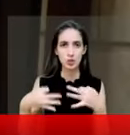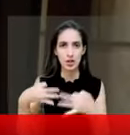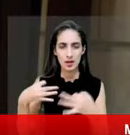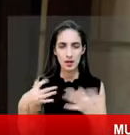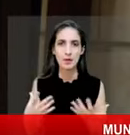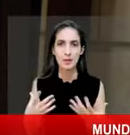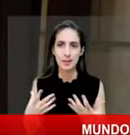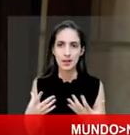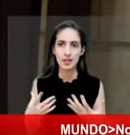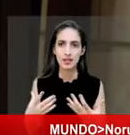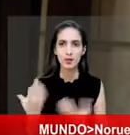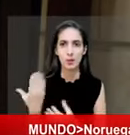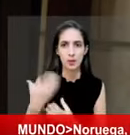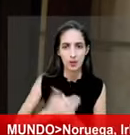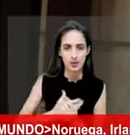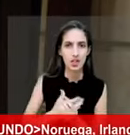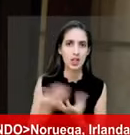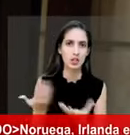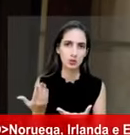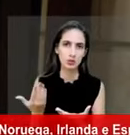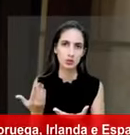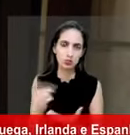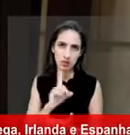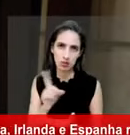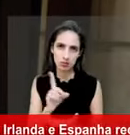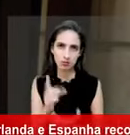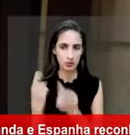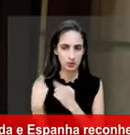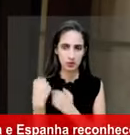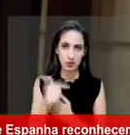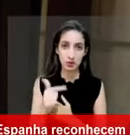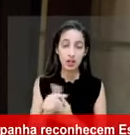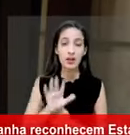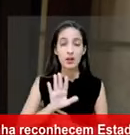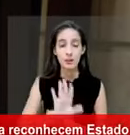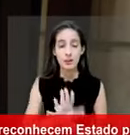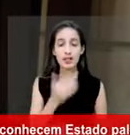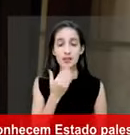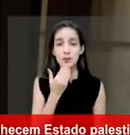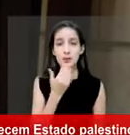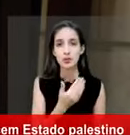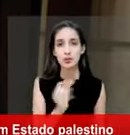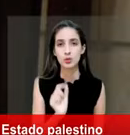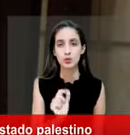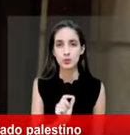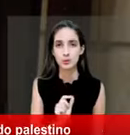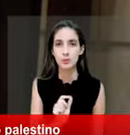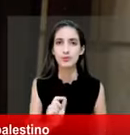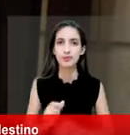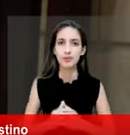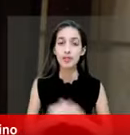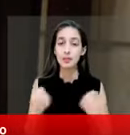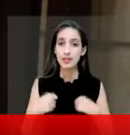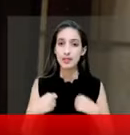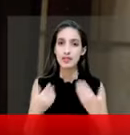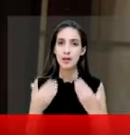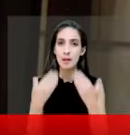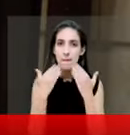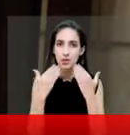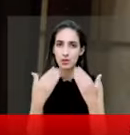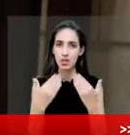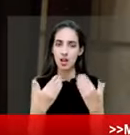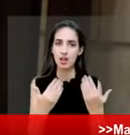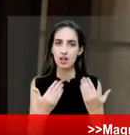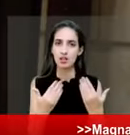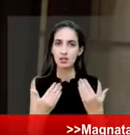Brazão ou de Domingos Brazão. O que eu venho reivindicado é que essa casa tenha uma demonstração política